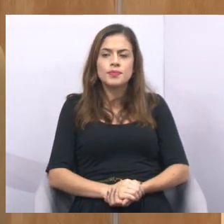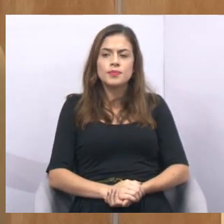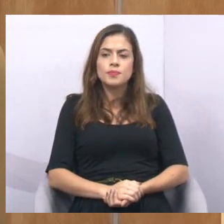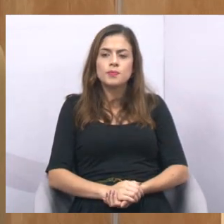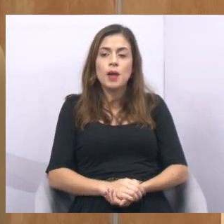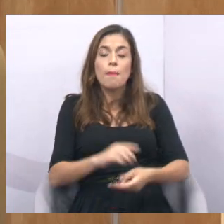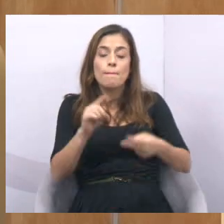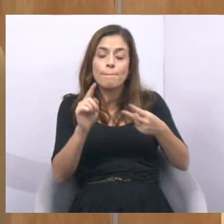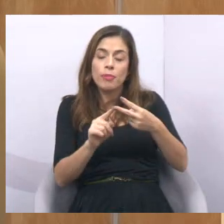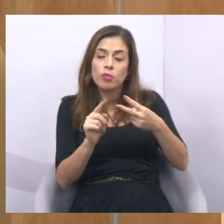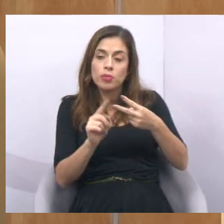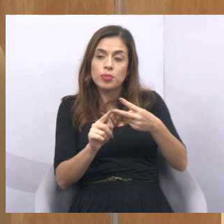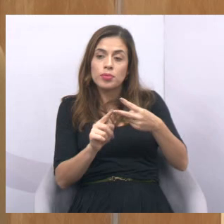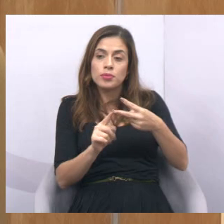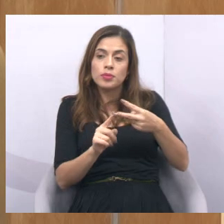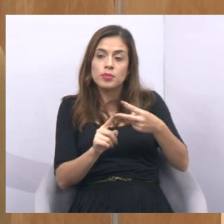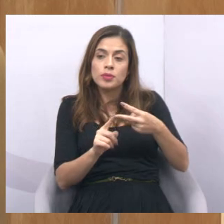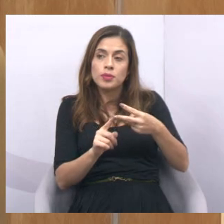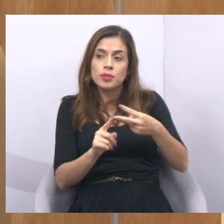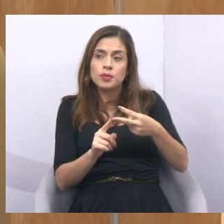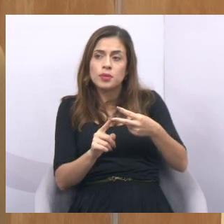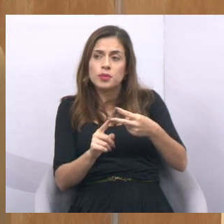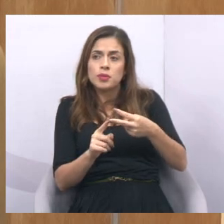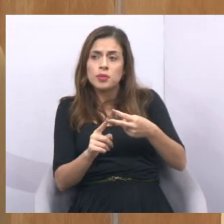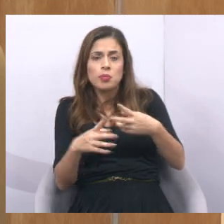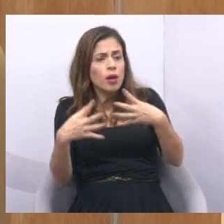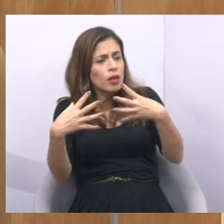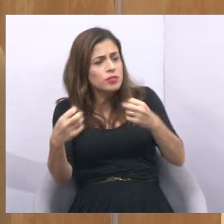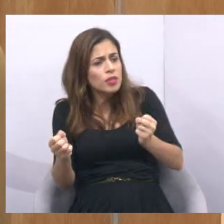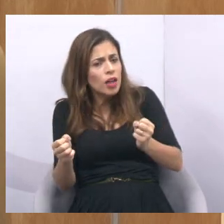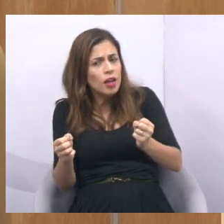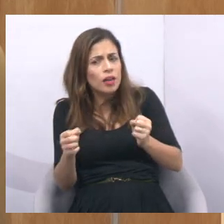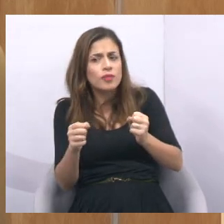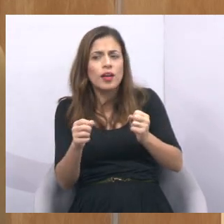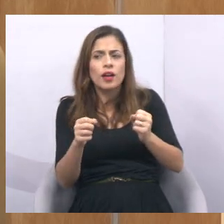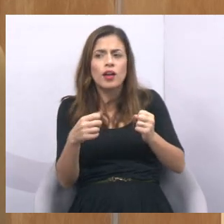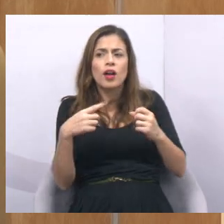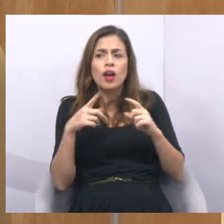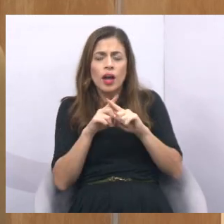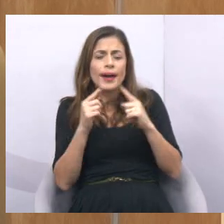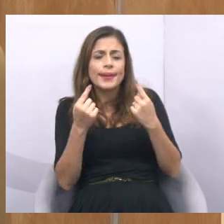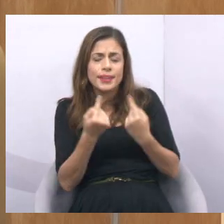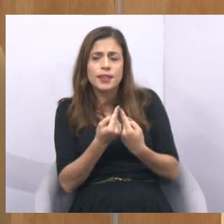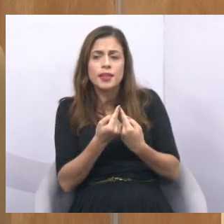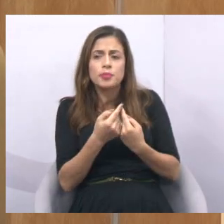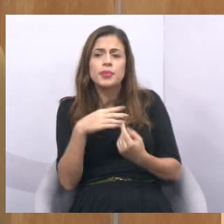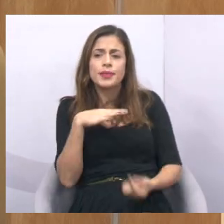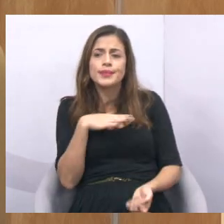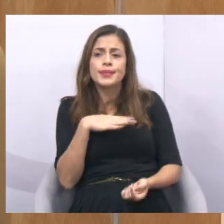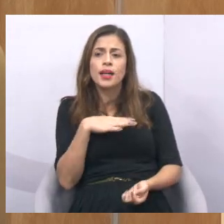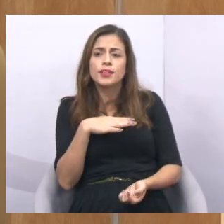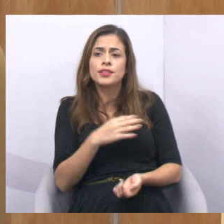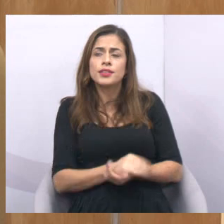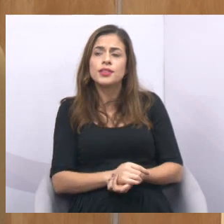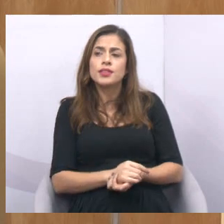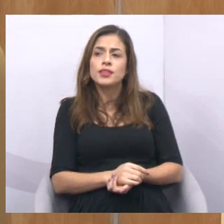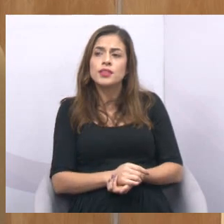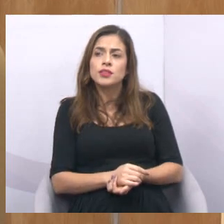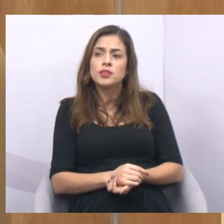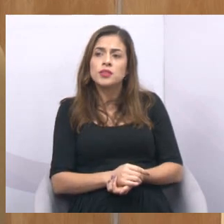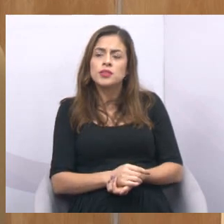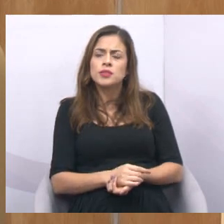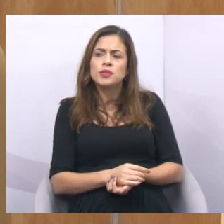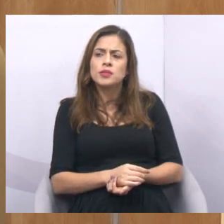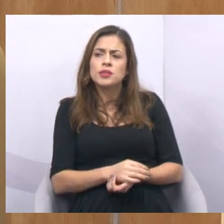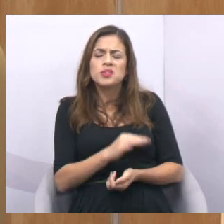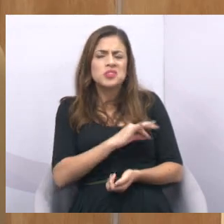E segundo, pela receptividade que eu tive na cidade. E eu recebia, naquela época, como